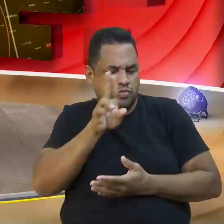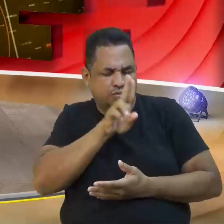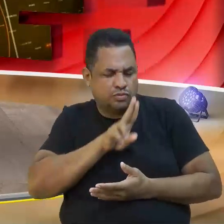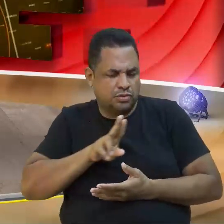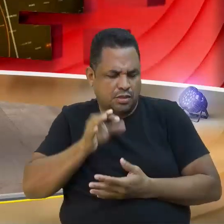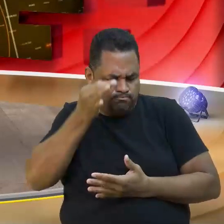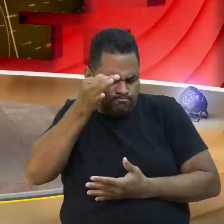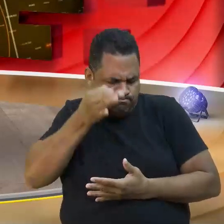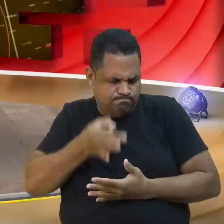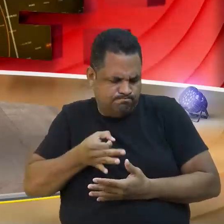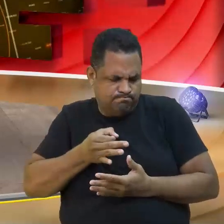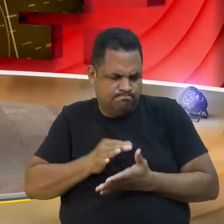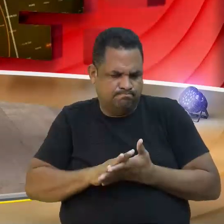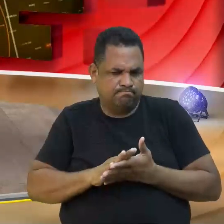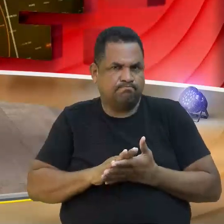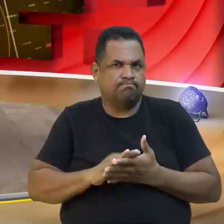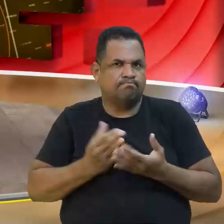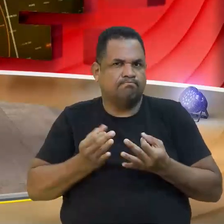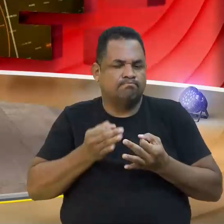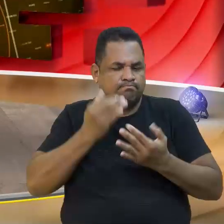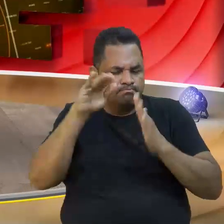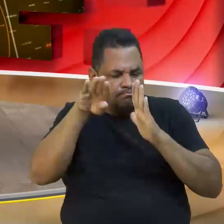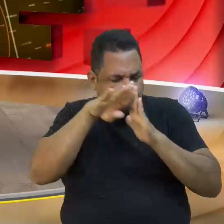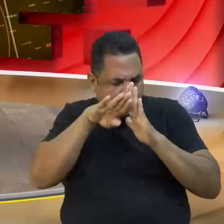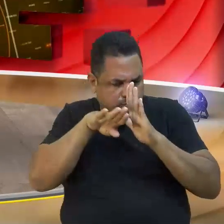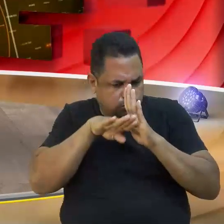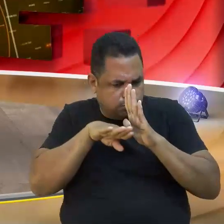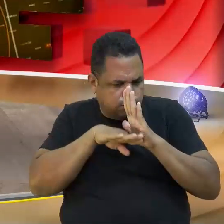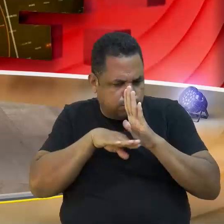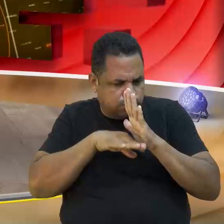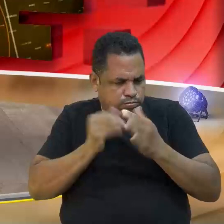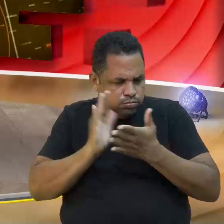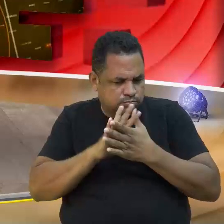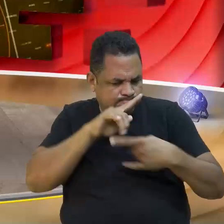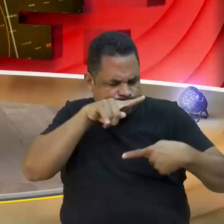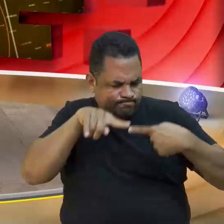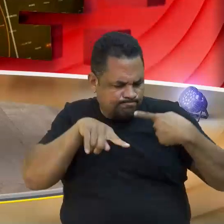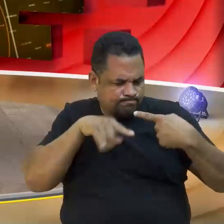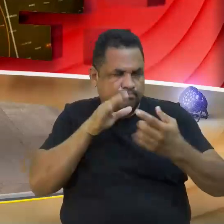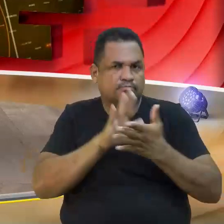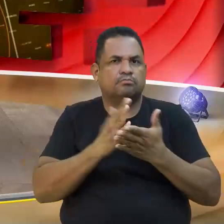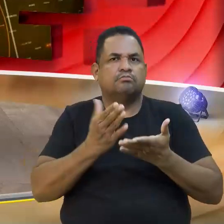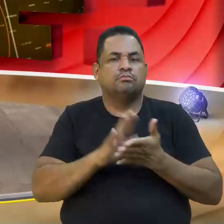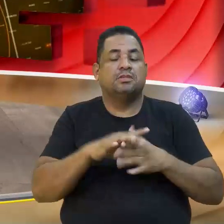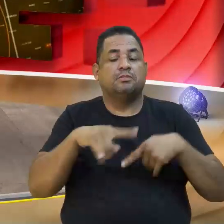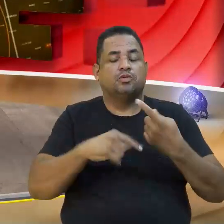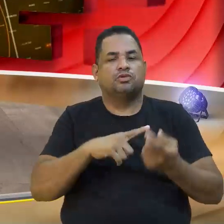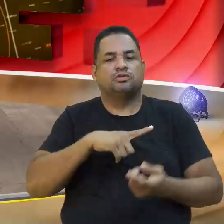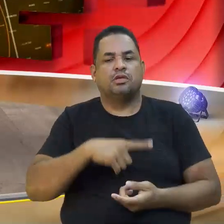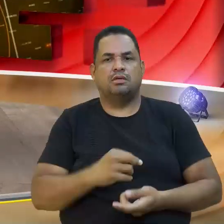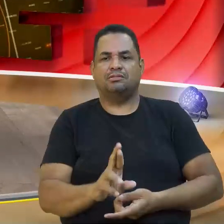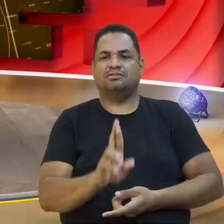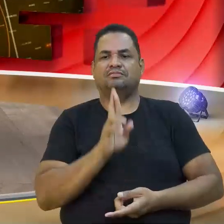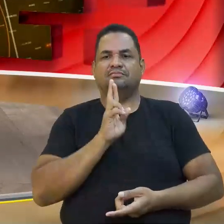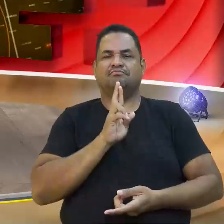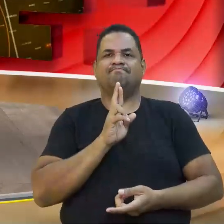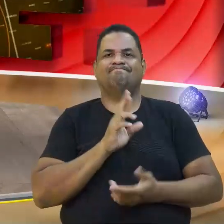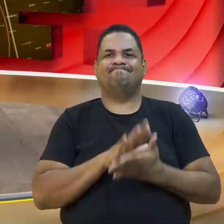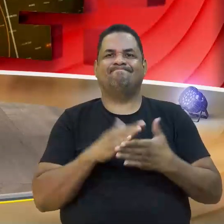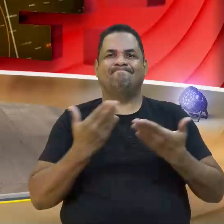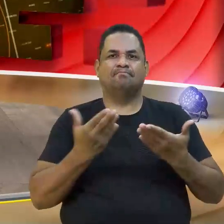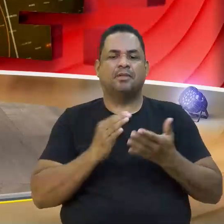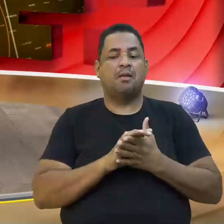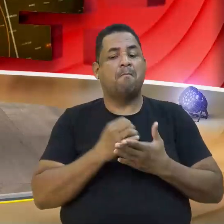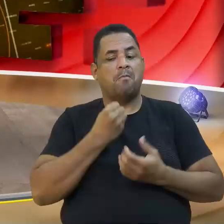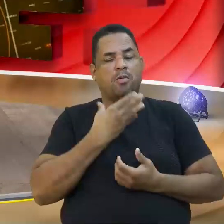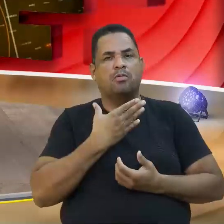e com fidelidade manter ali direitinho, vai ter resultado. E nós temos muitos resultados positivos